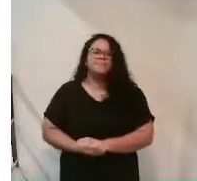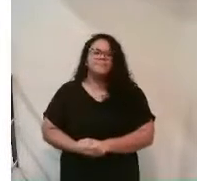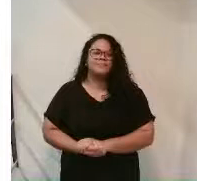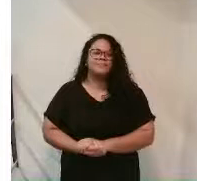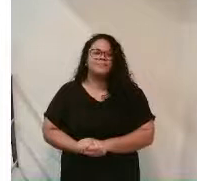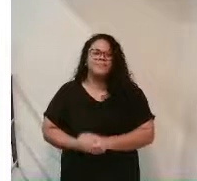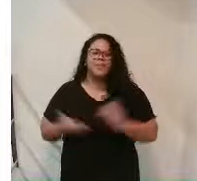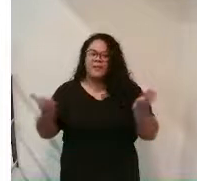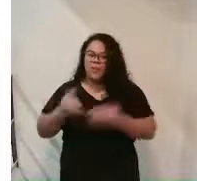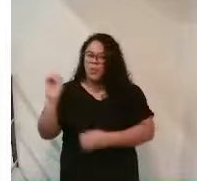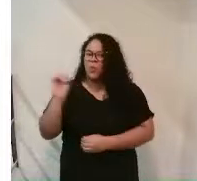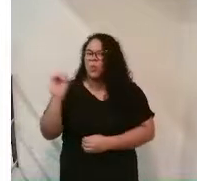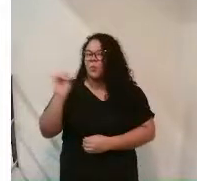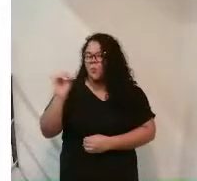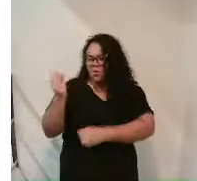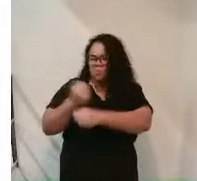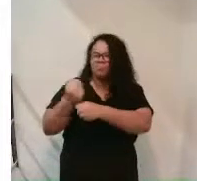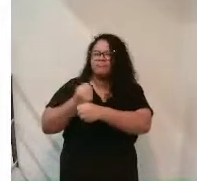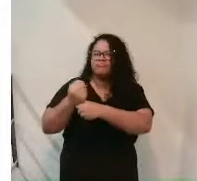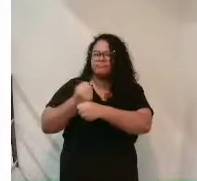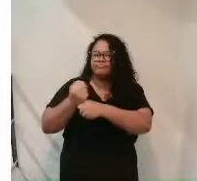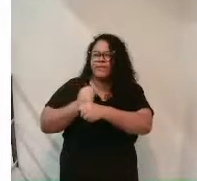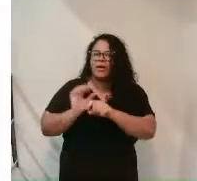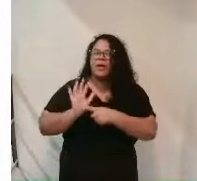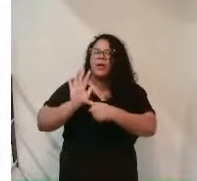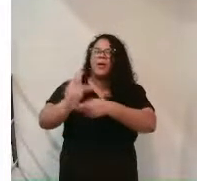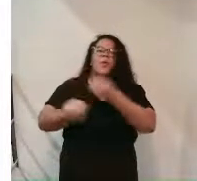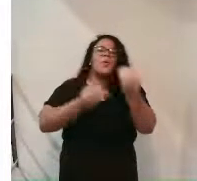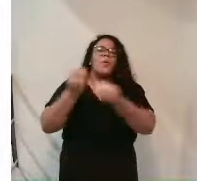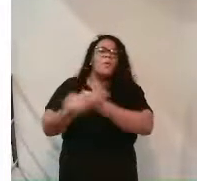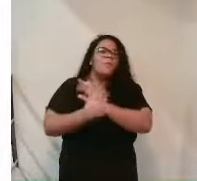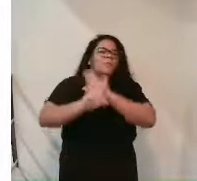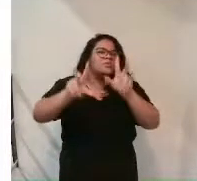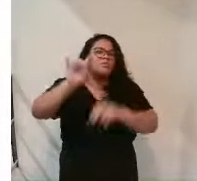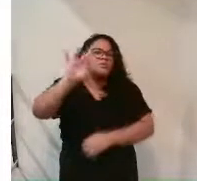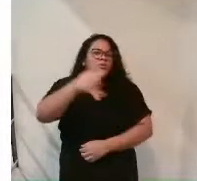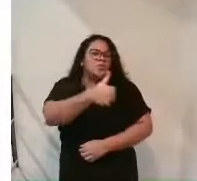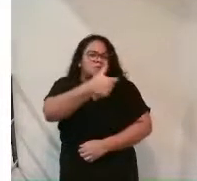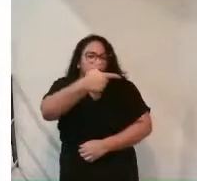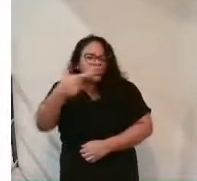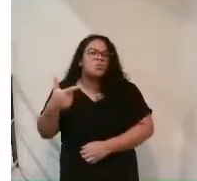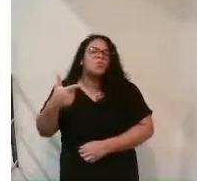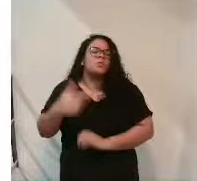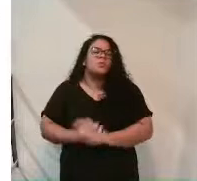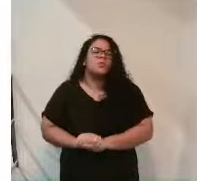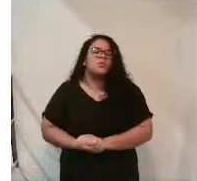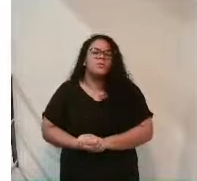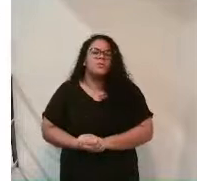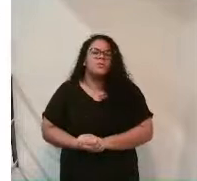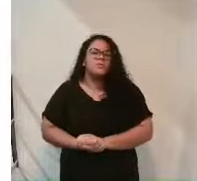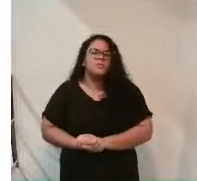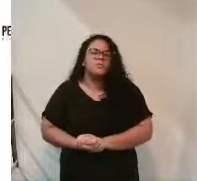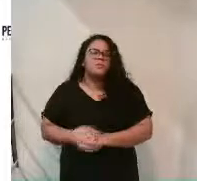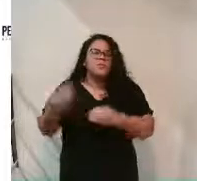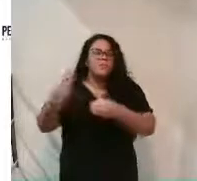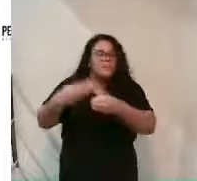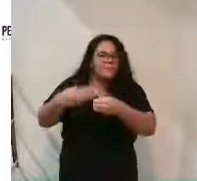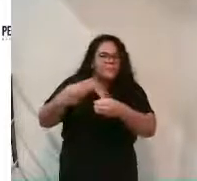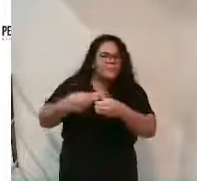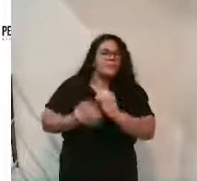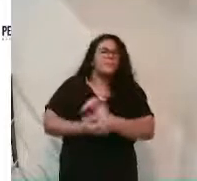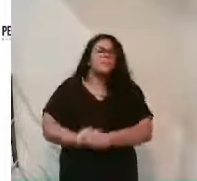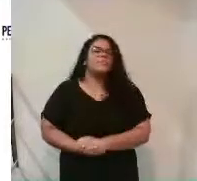outubro de 2022, onde apenas 12 municípios estão encaminhando de forma